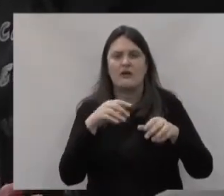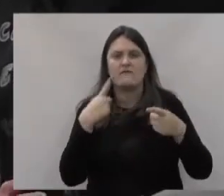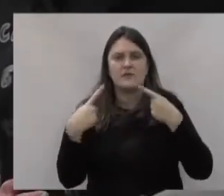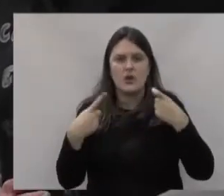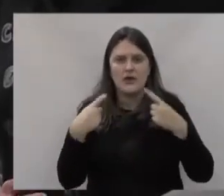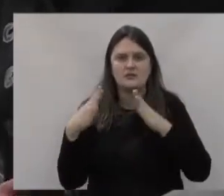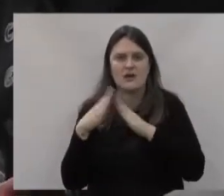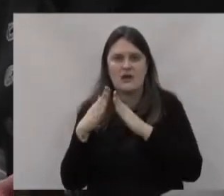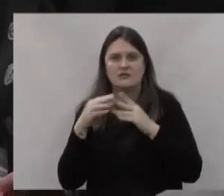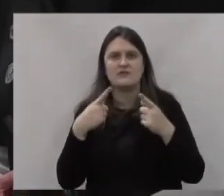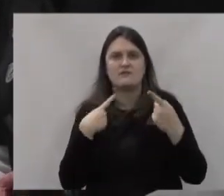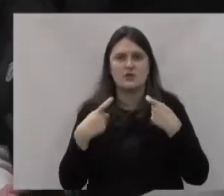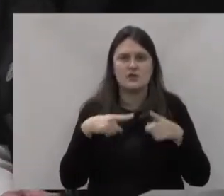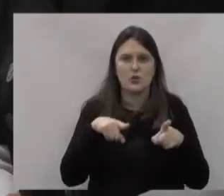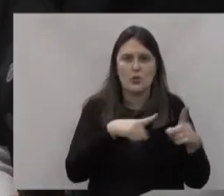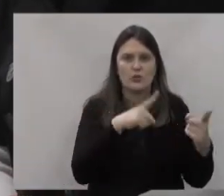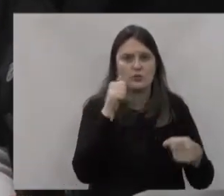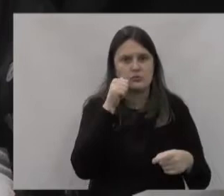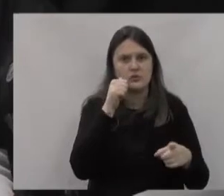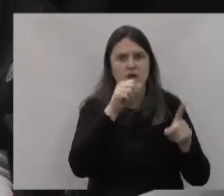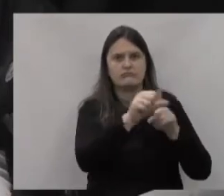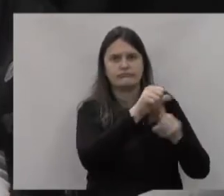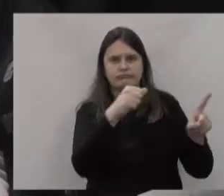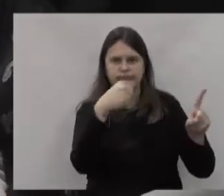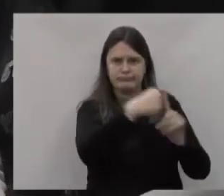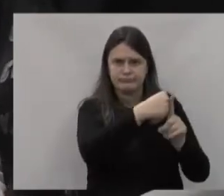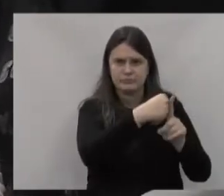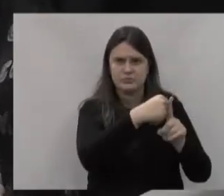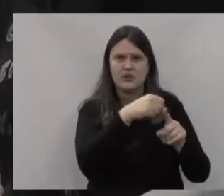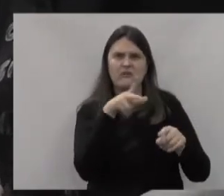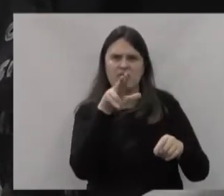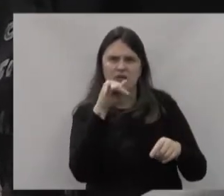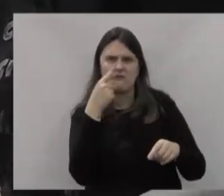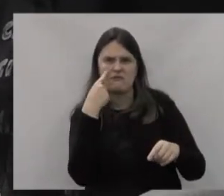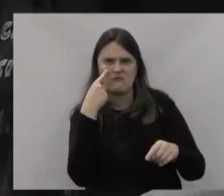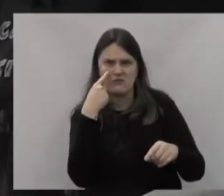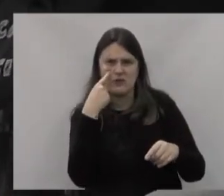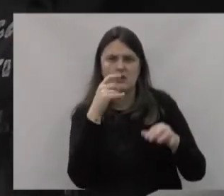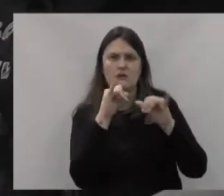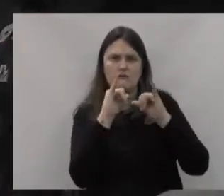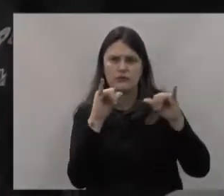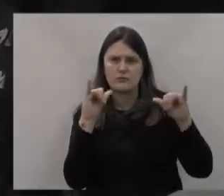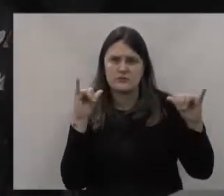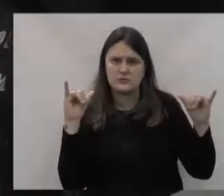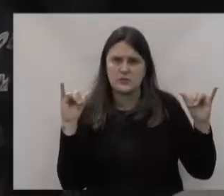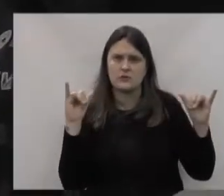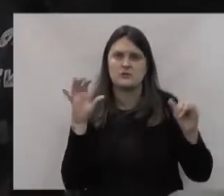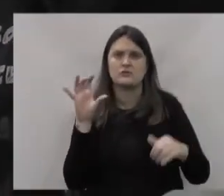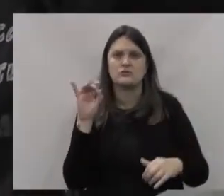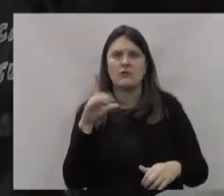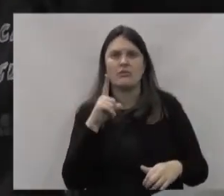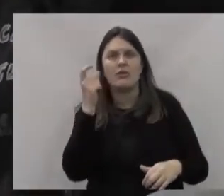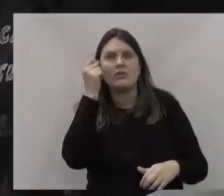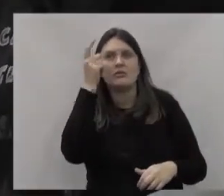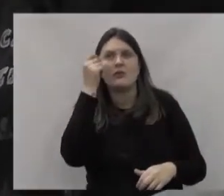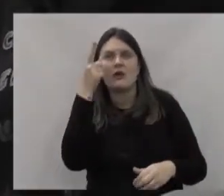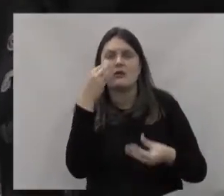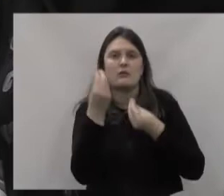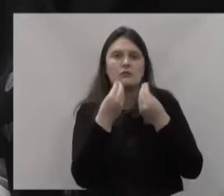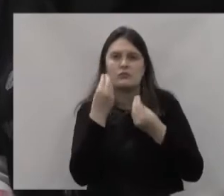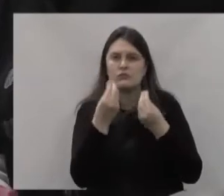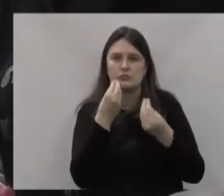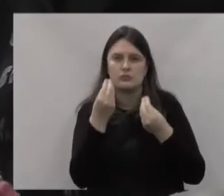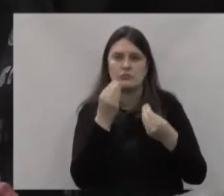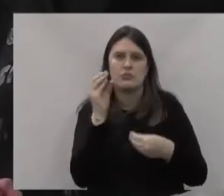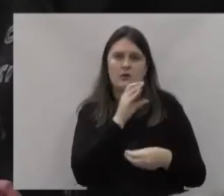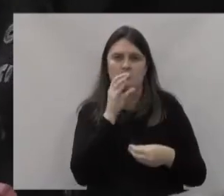doméstica, violência contra a mulher, feminicídio, vocês vão ver essas notícias. Né? Então, só para ter uma ideia de uma